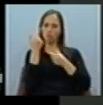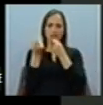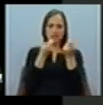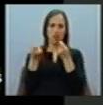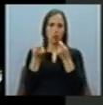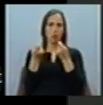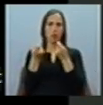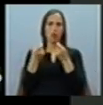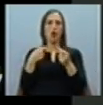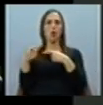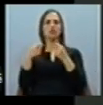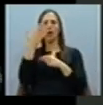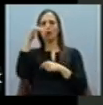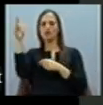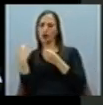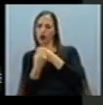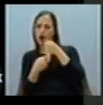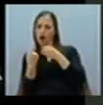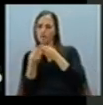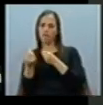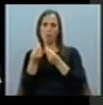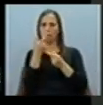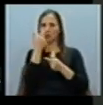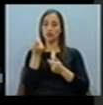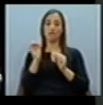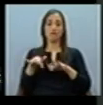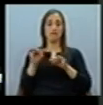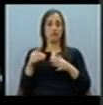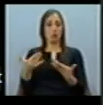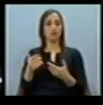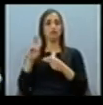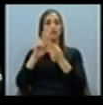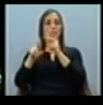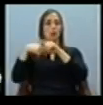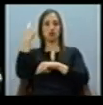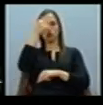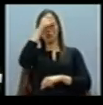poeira das estrelas mais velhas. Miguel, ficamos por aqui hoje. Até ao próximo domingo.